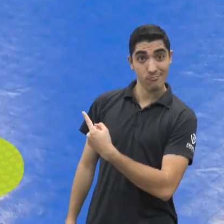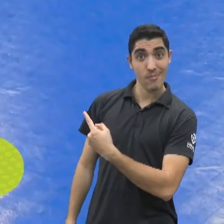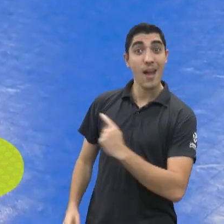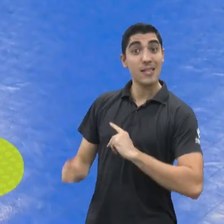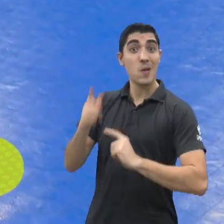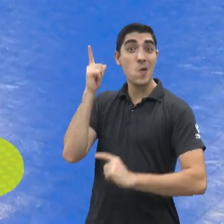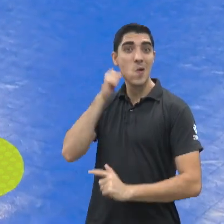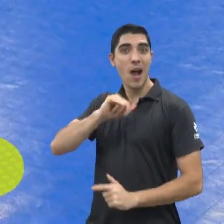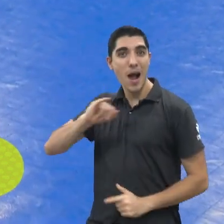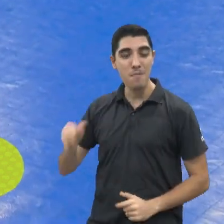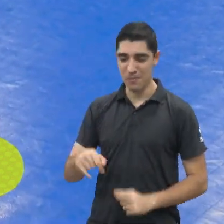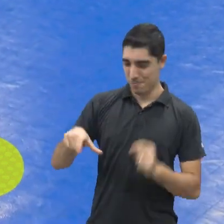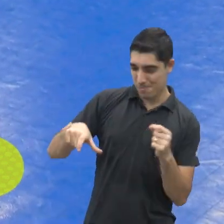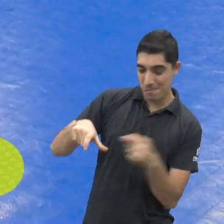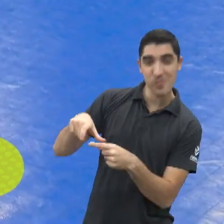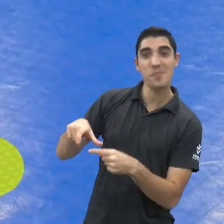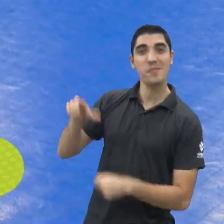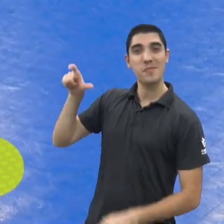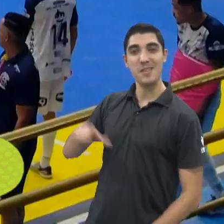com Roney.